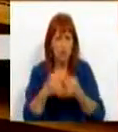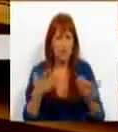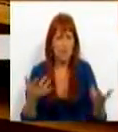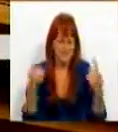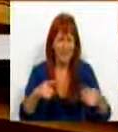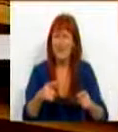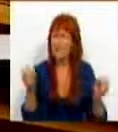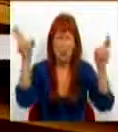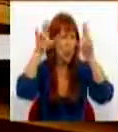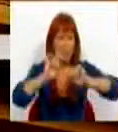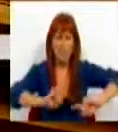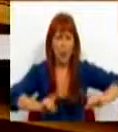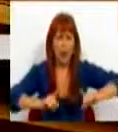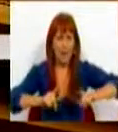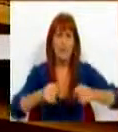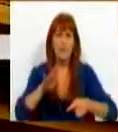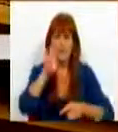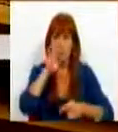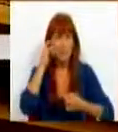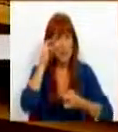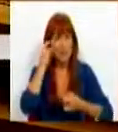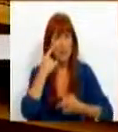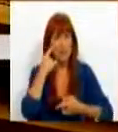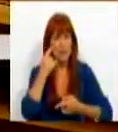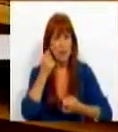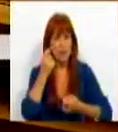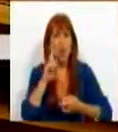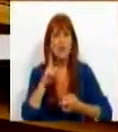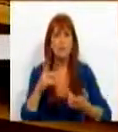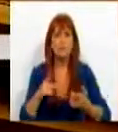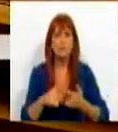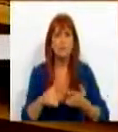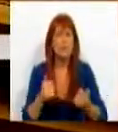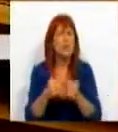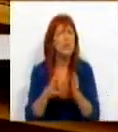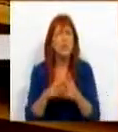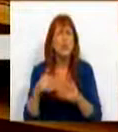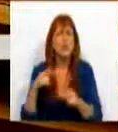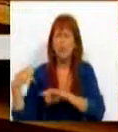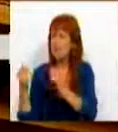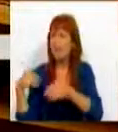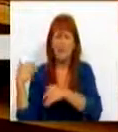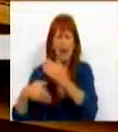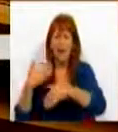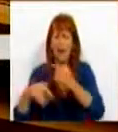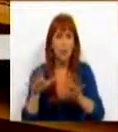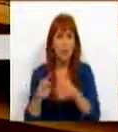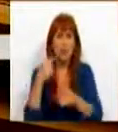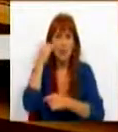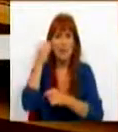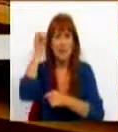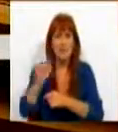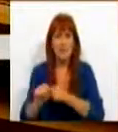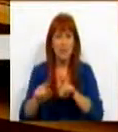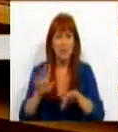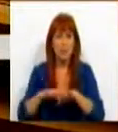portanto, aliás, isto não é novo, se tivermos um pouco em atenção, tudo tem sido o debate que tem havido na Comissão